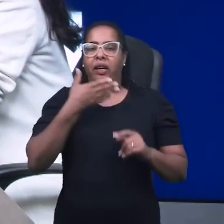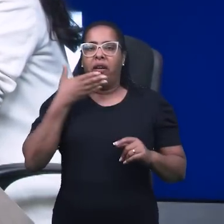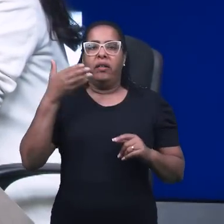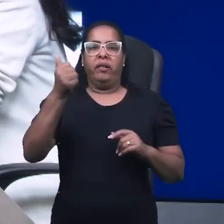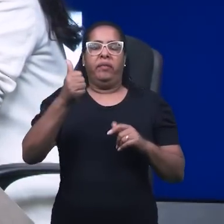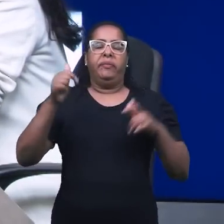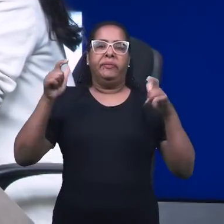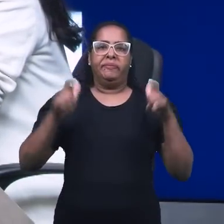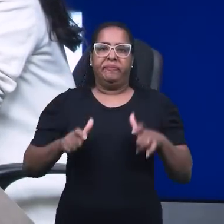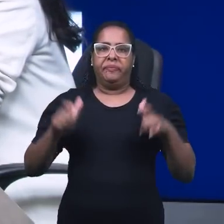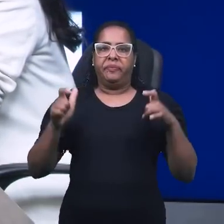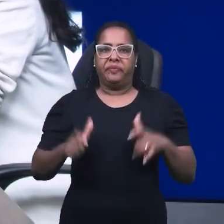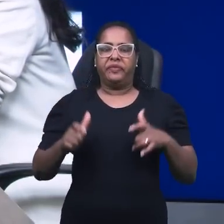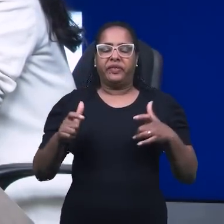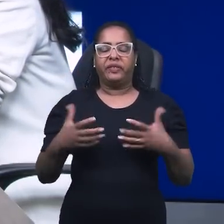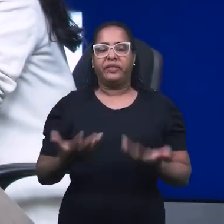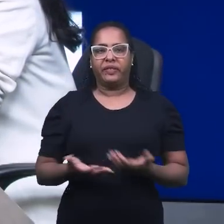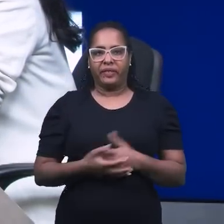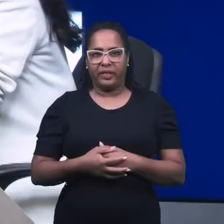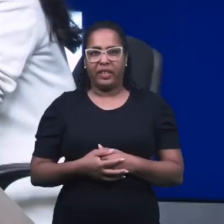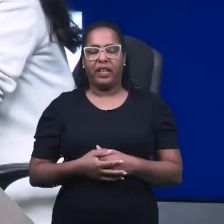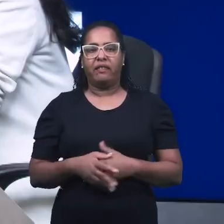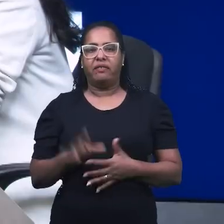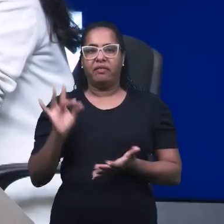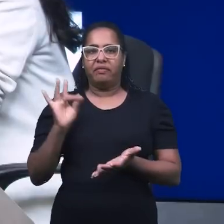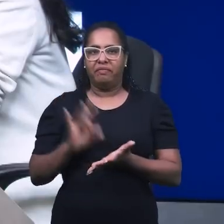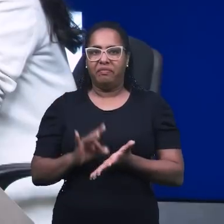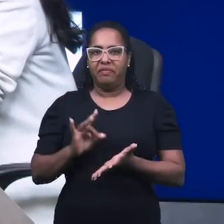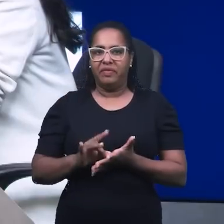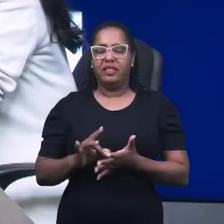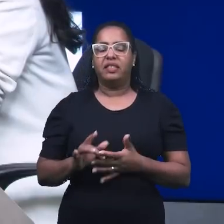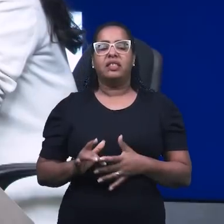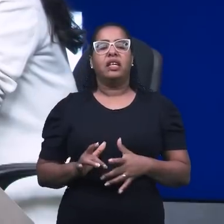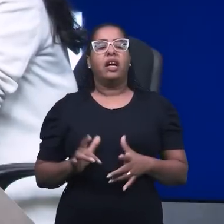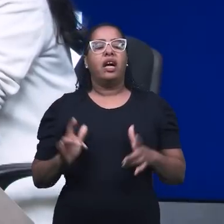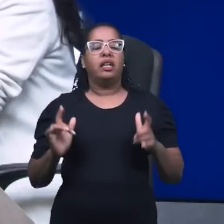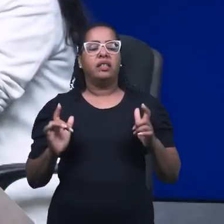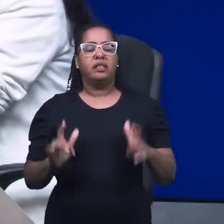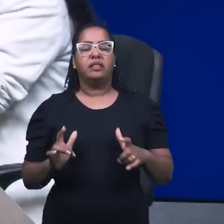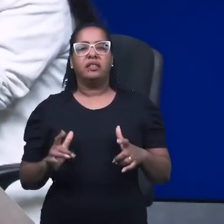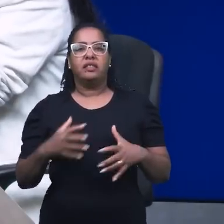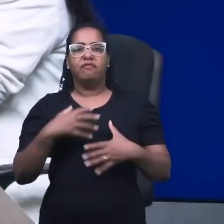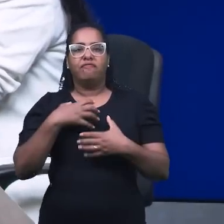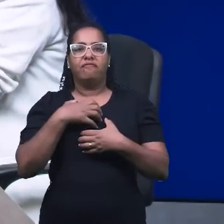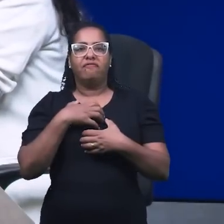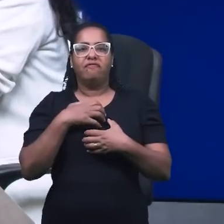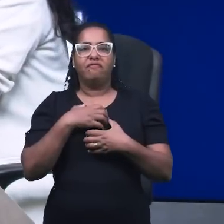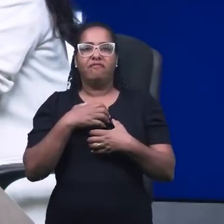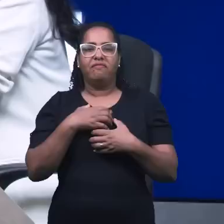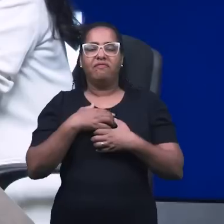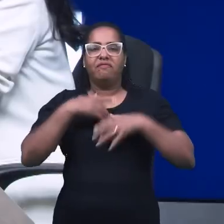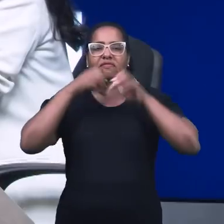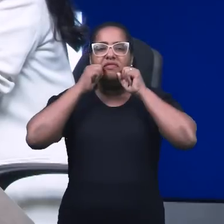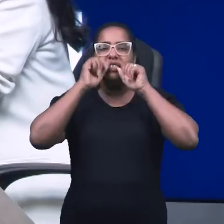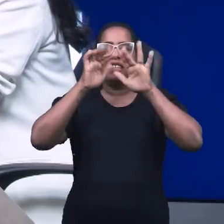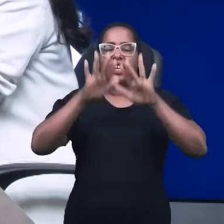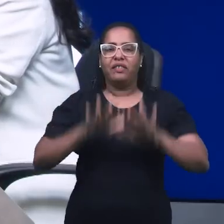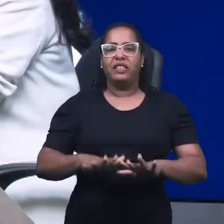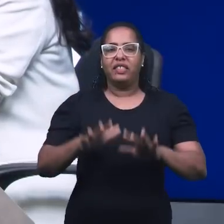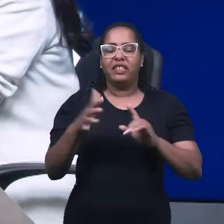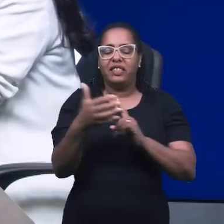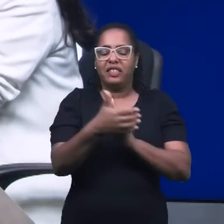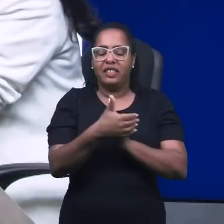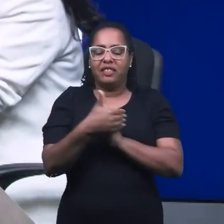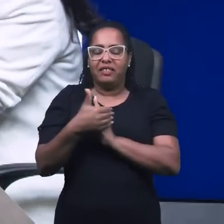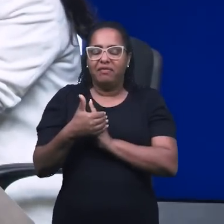lugar. Eu não, assim, realmente é um lugar que eu me sinto